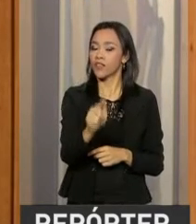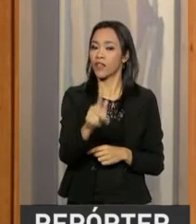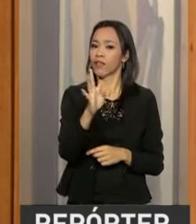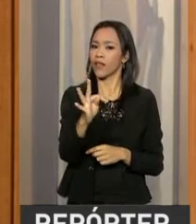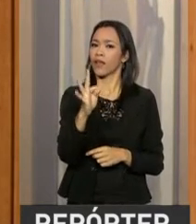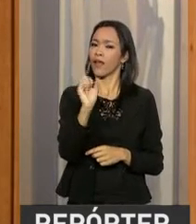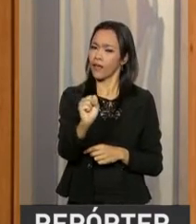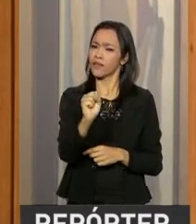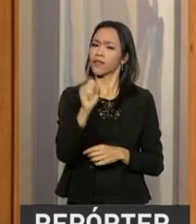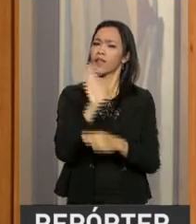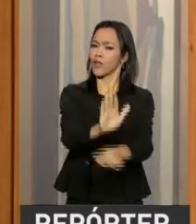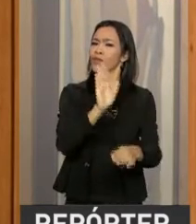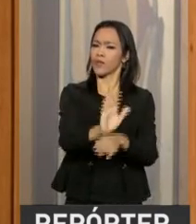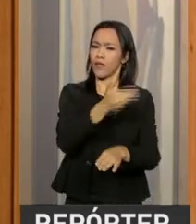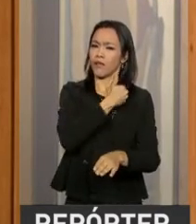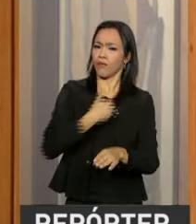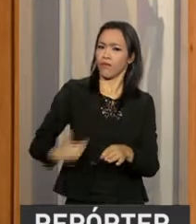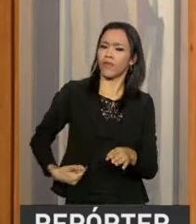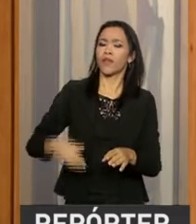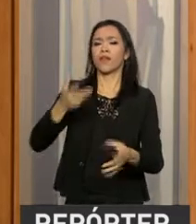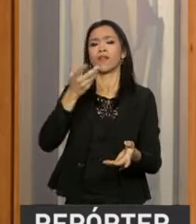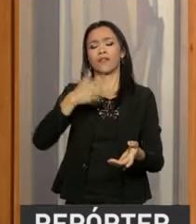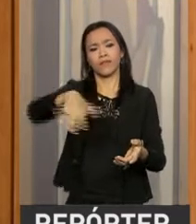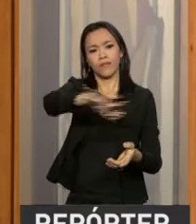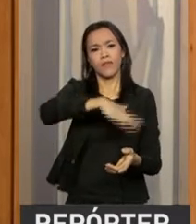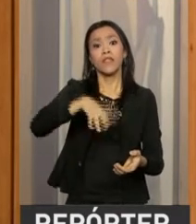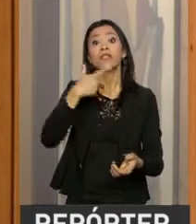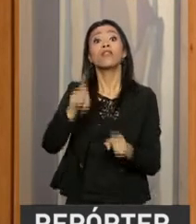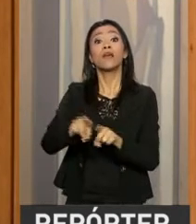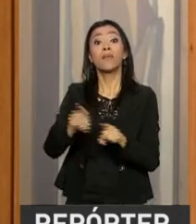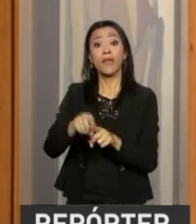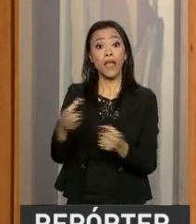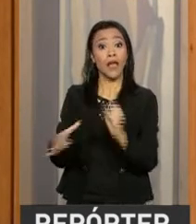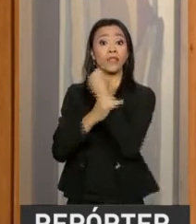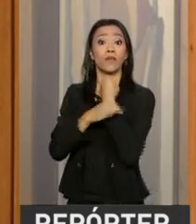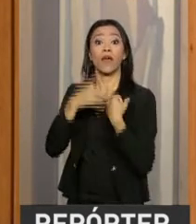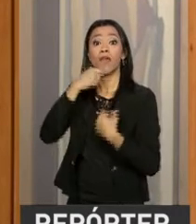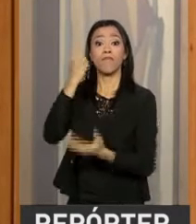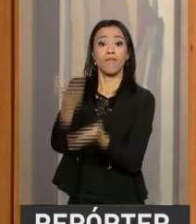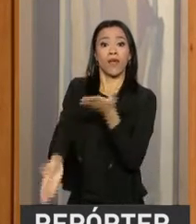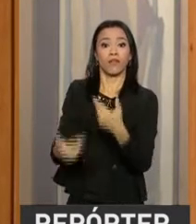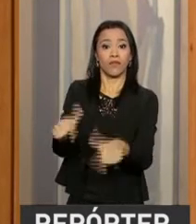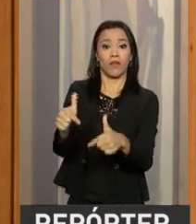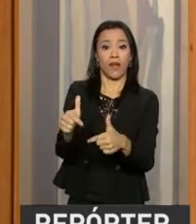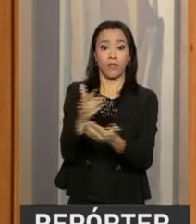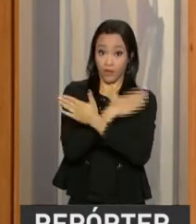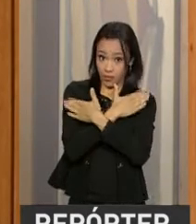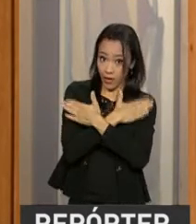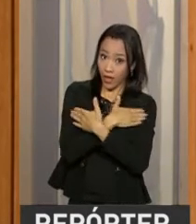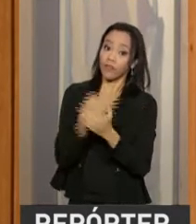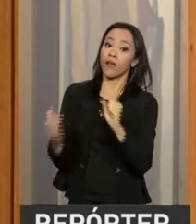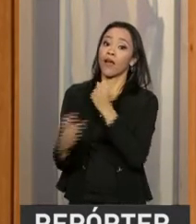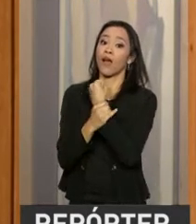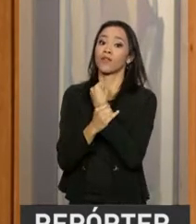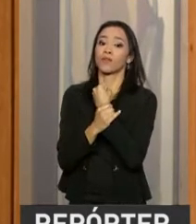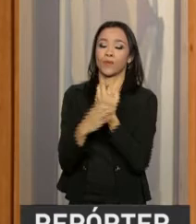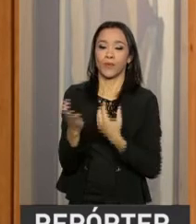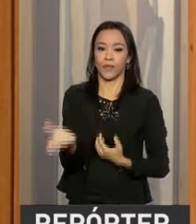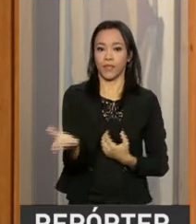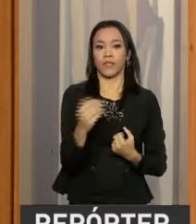poder público e para garantir o também aqueles que perdem o emprego por exemplo de vez enquanto a se divulgou que